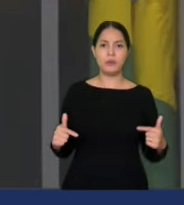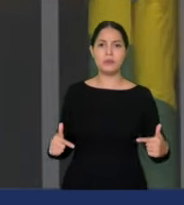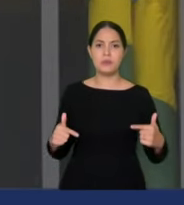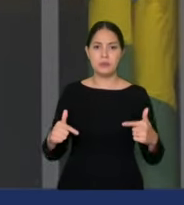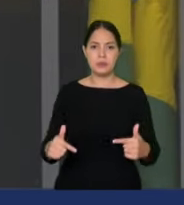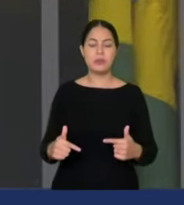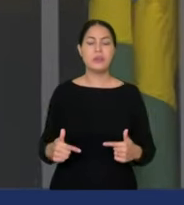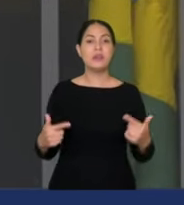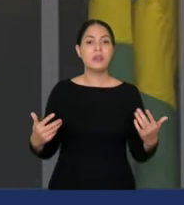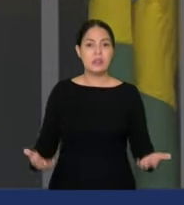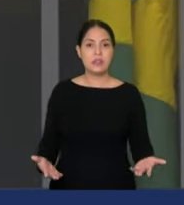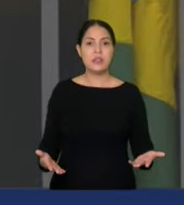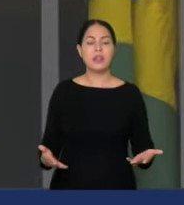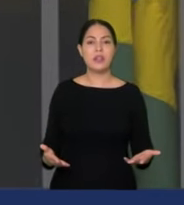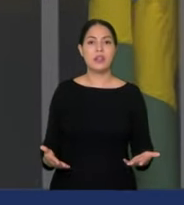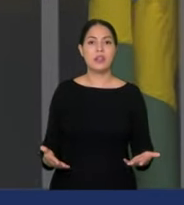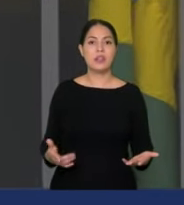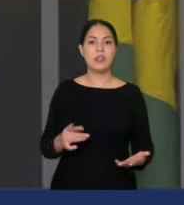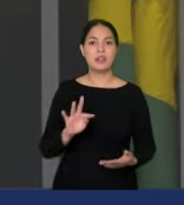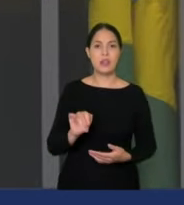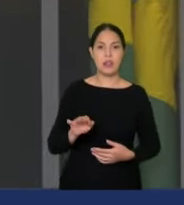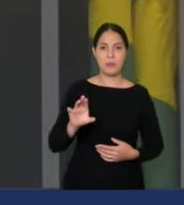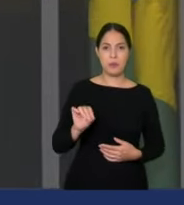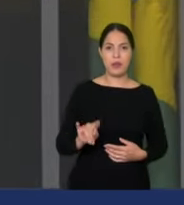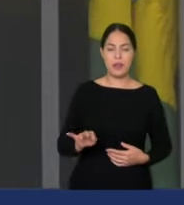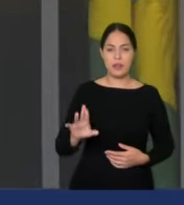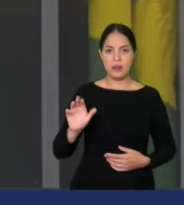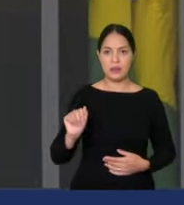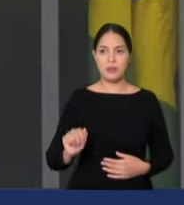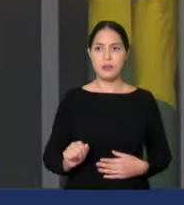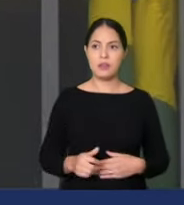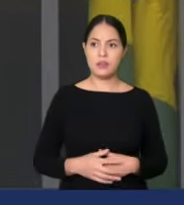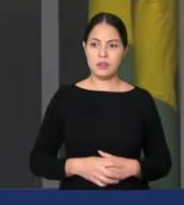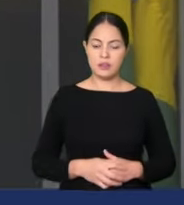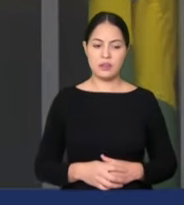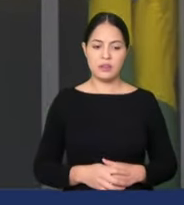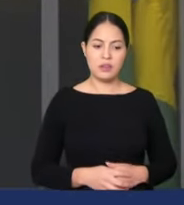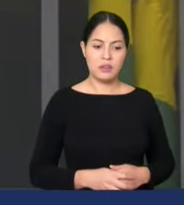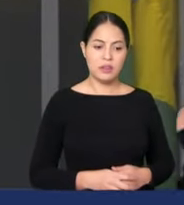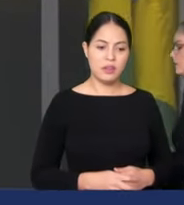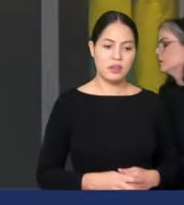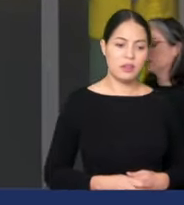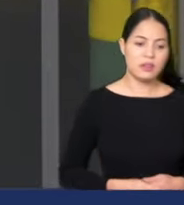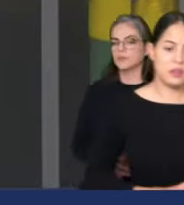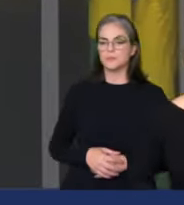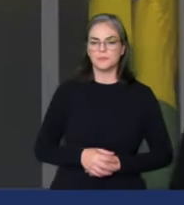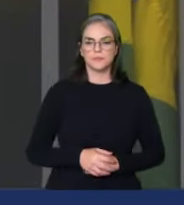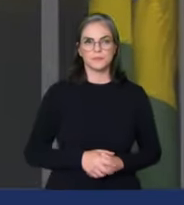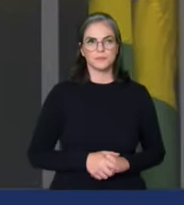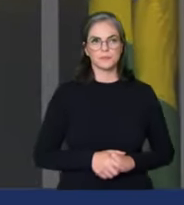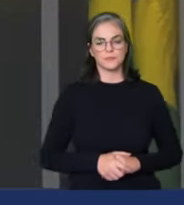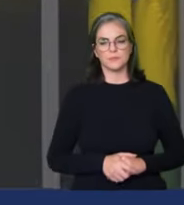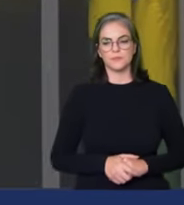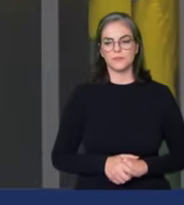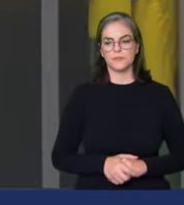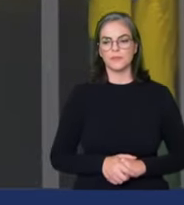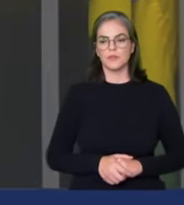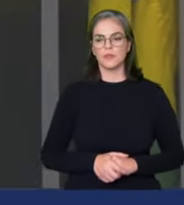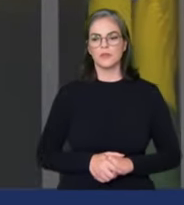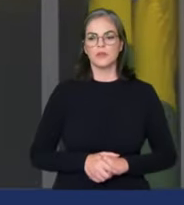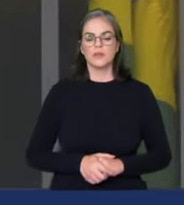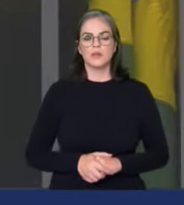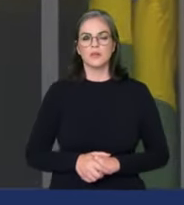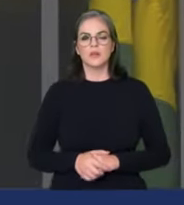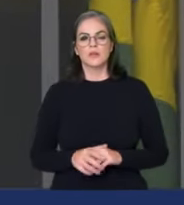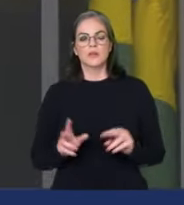a gente viu foi as termoelétricas funcionando para suprir energia elétrica quando tinha energia sobrando. Com relação